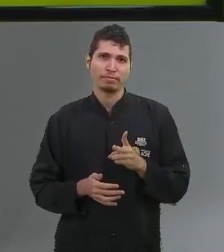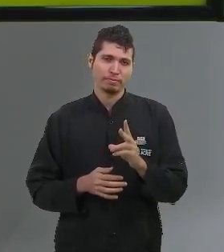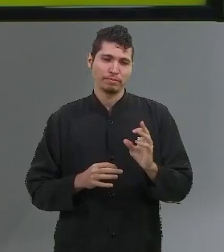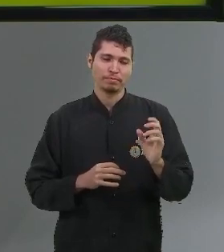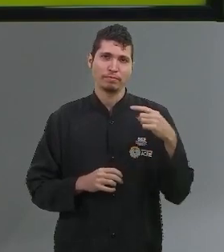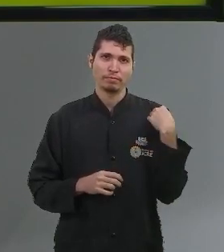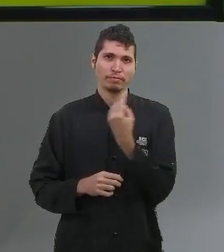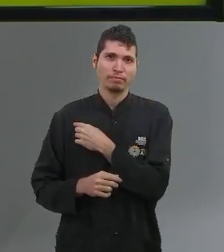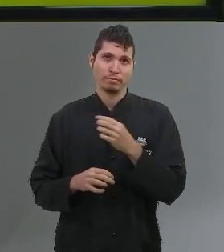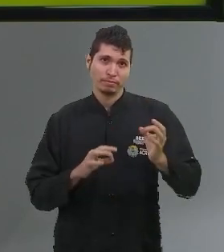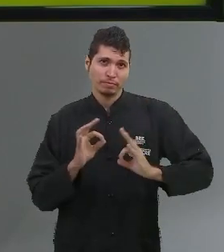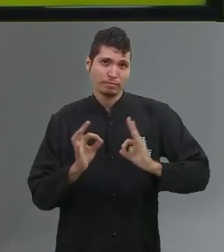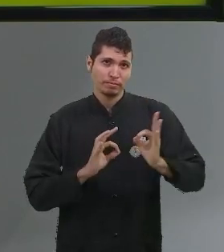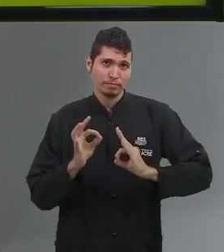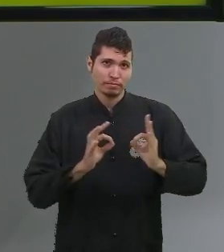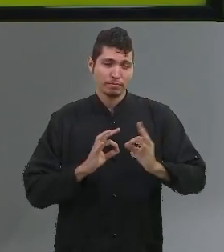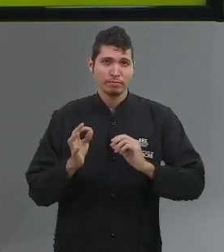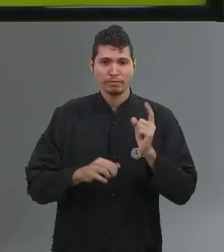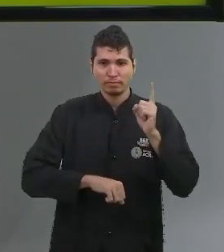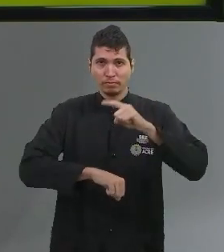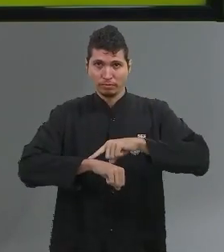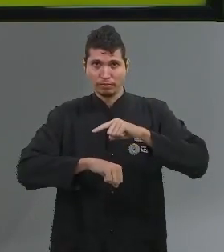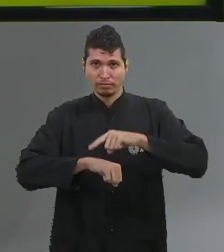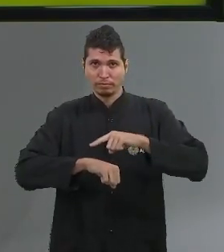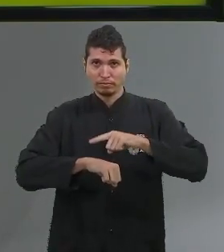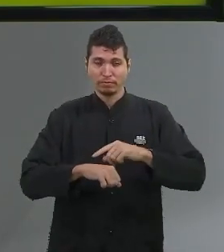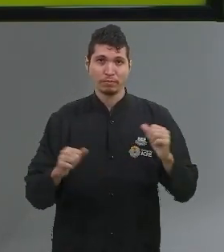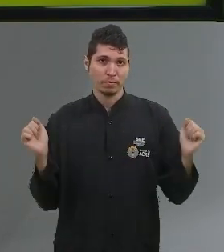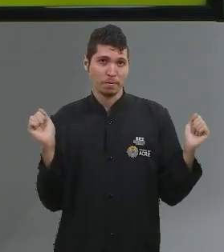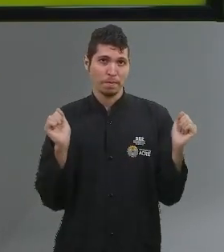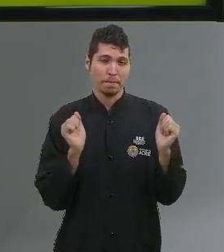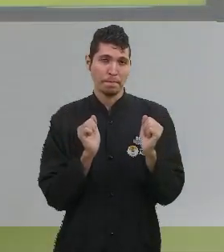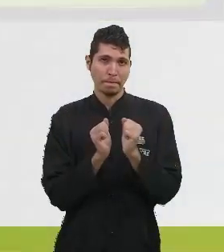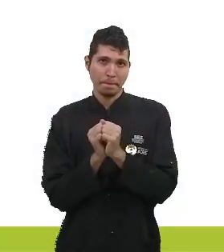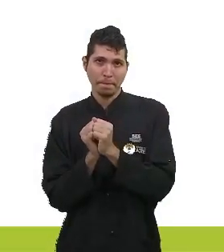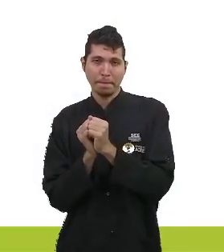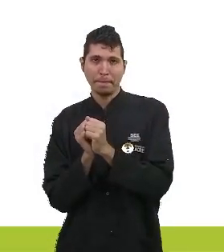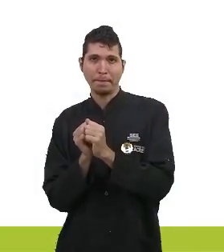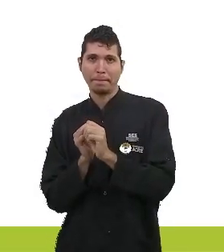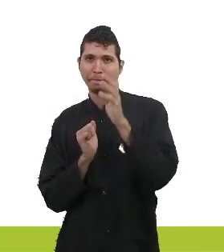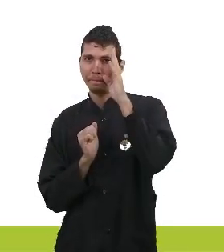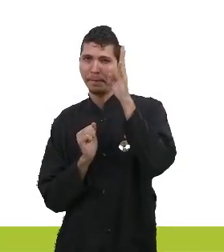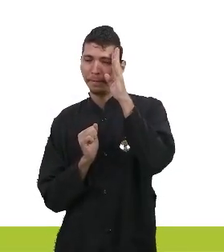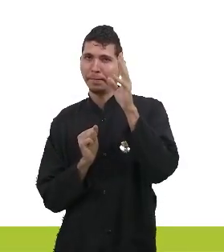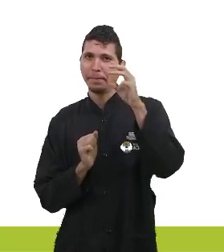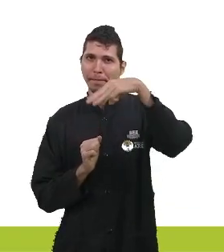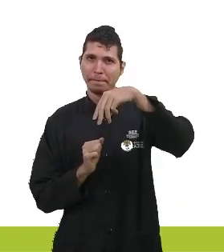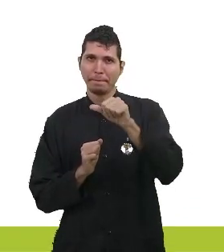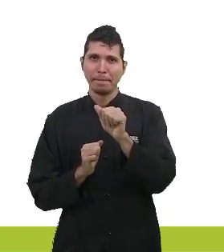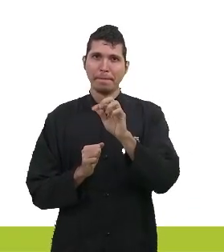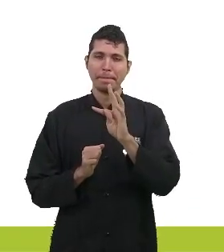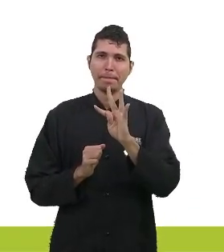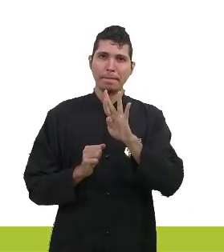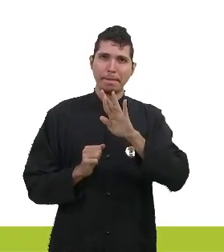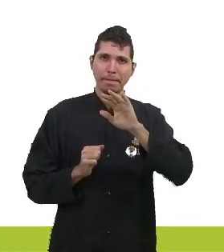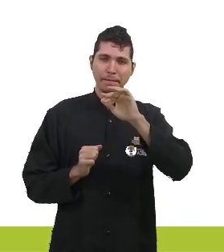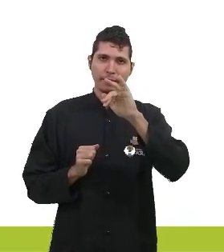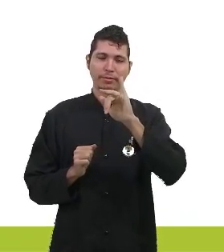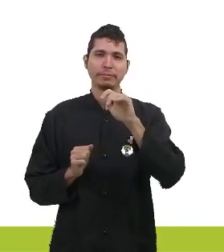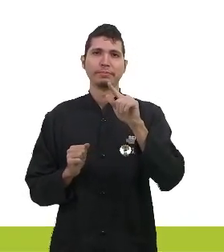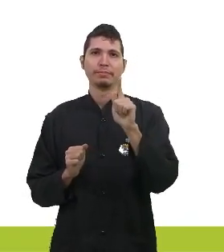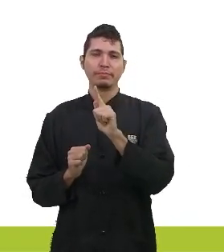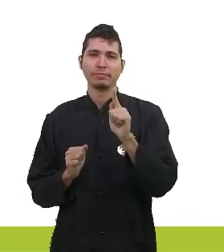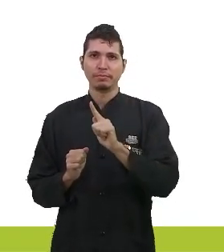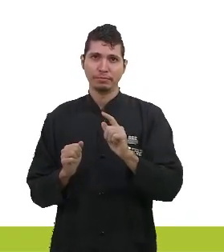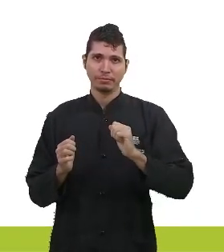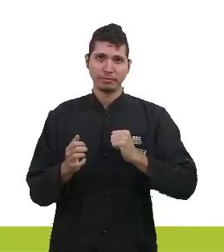organizar e gerenciar melhor o tempo com a matriz Eisenhower. Foca na tela que a gente vai compreender o gerenciamento do